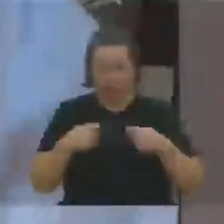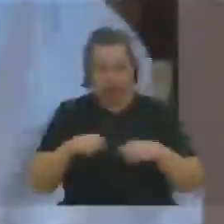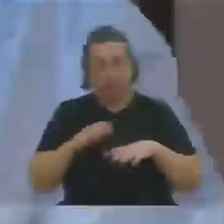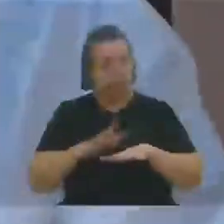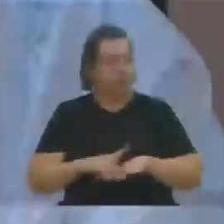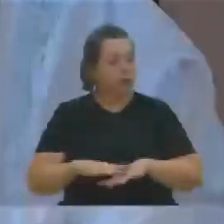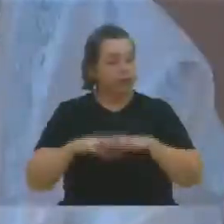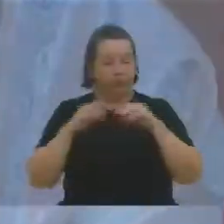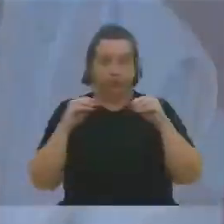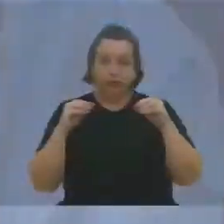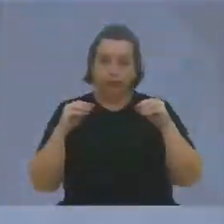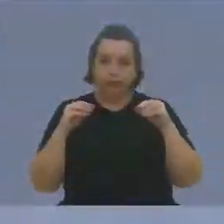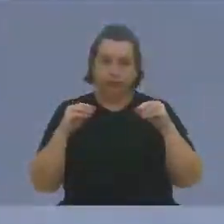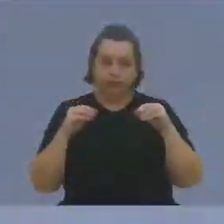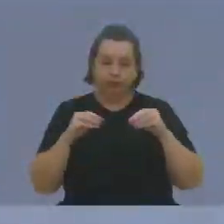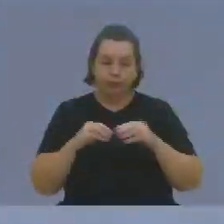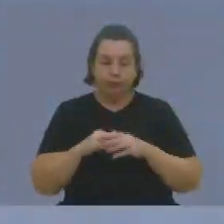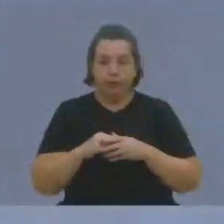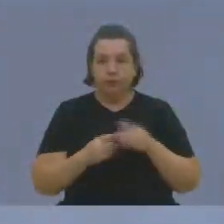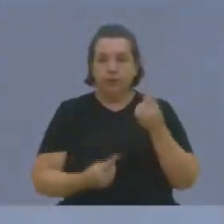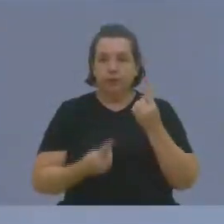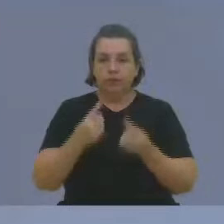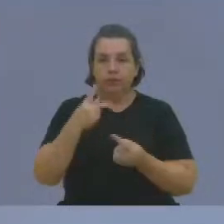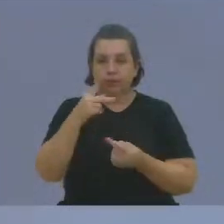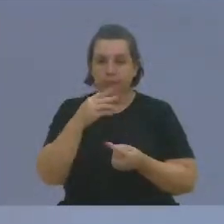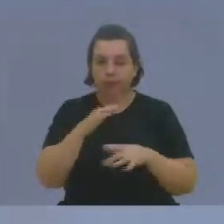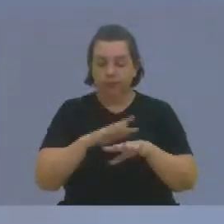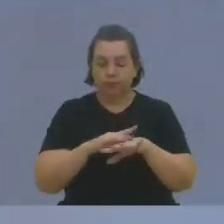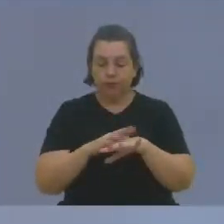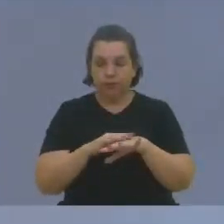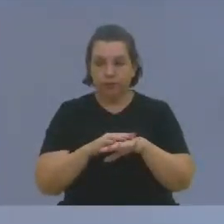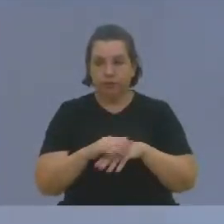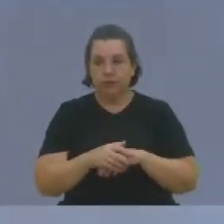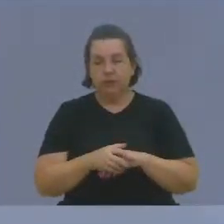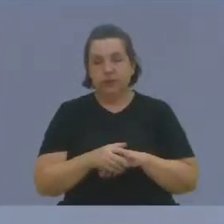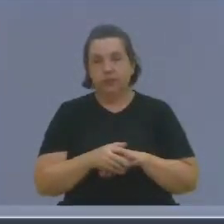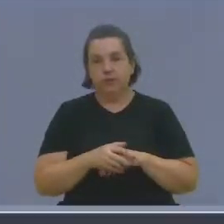curadas. Quais as suas feridas?